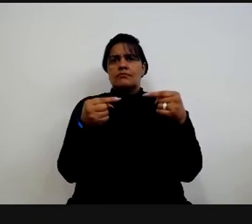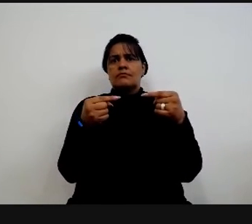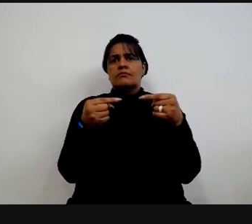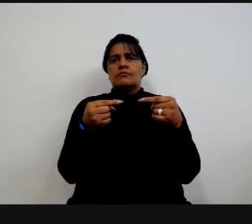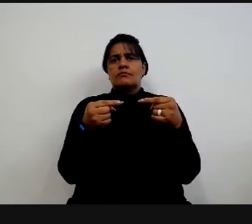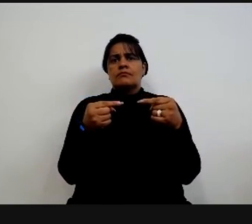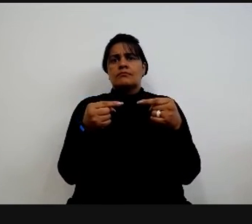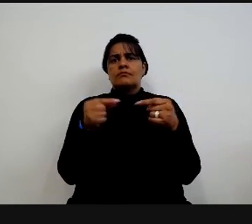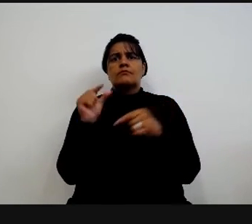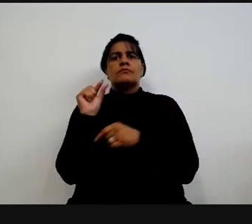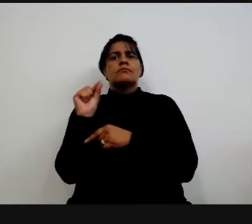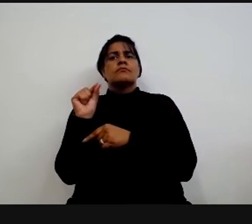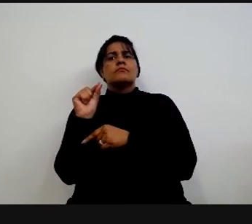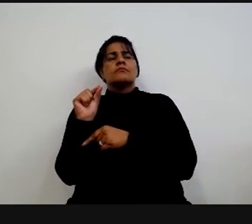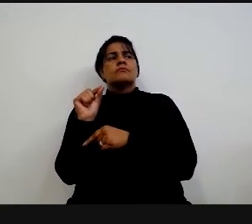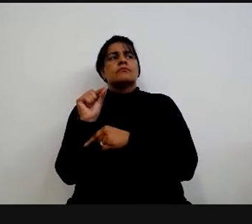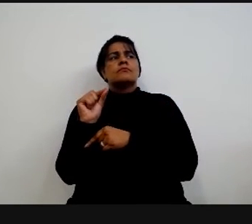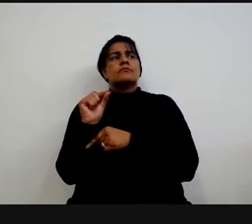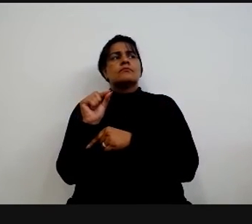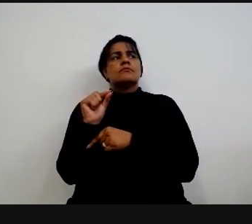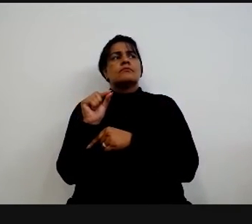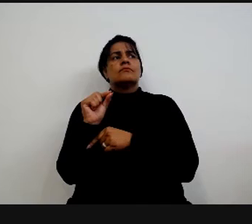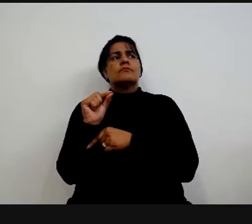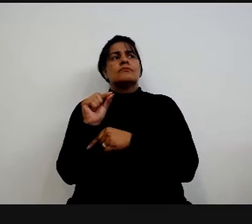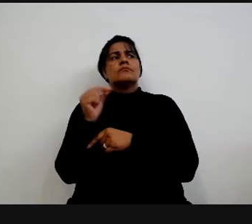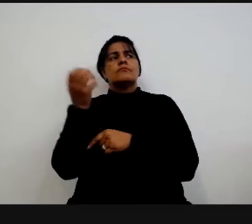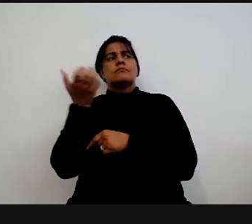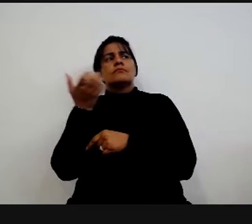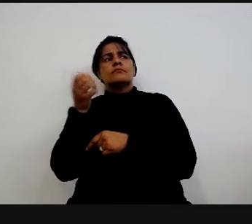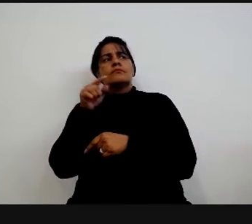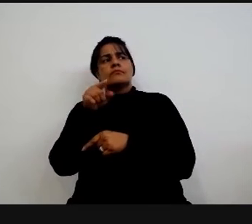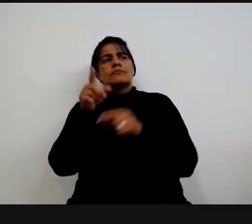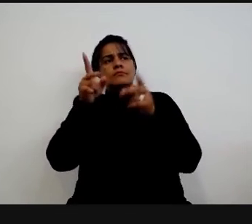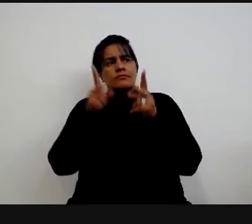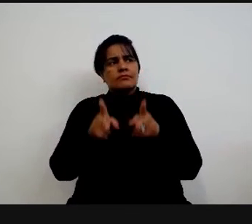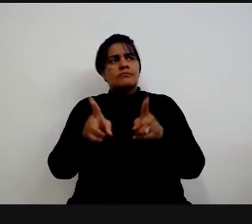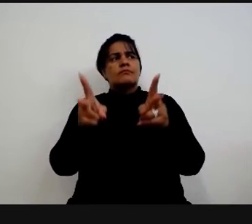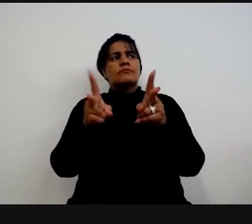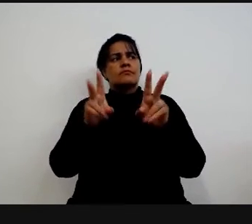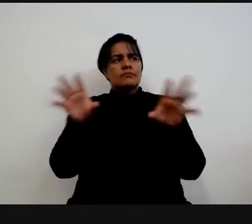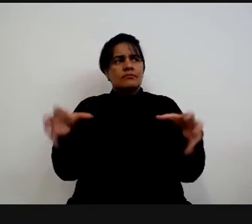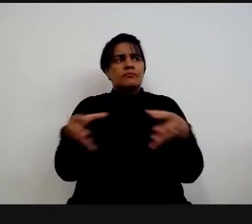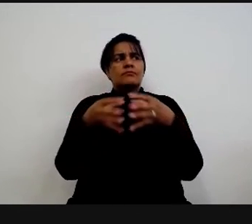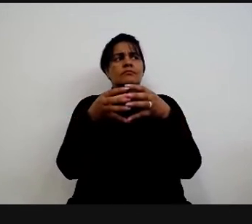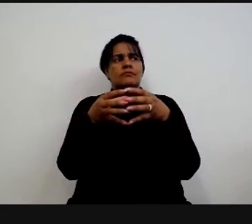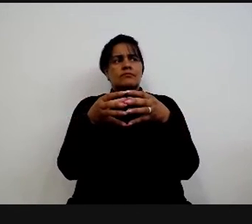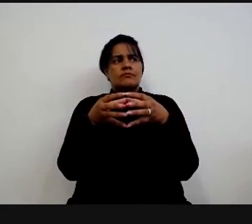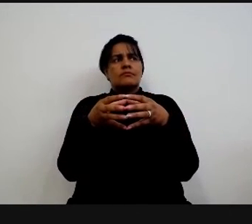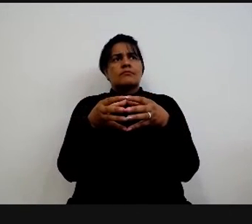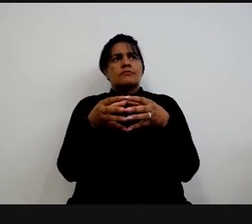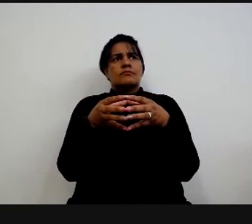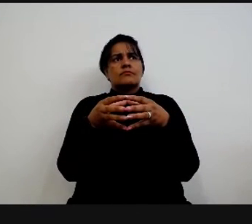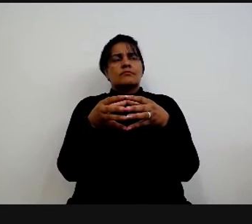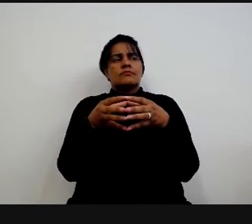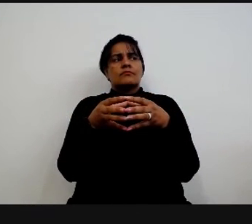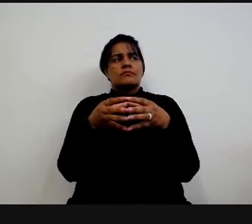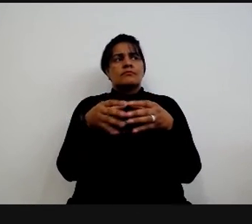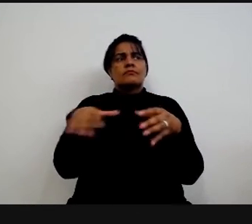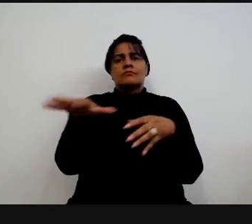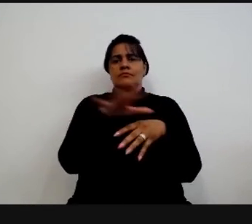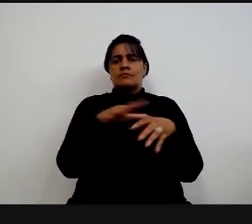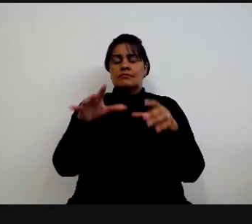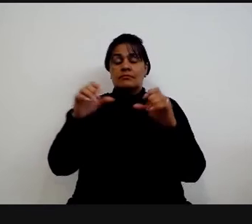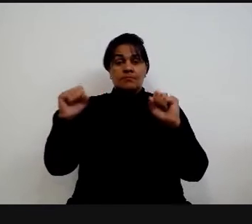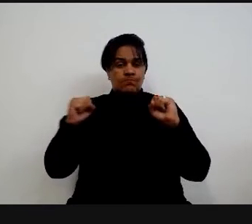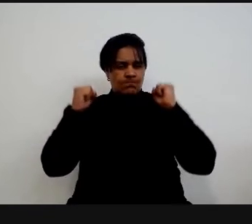Quem é que fez com que ela permanecesse? A coletividade. A coletividade se levantou e